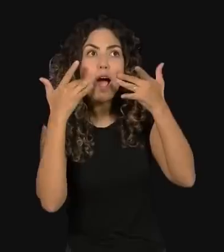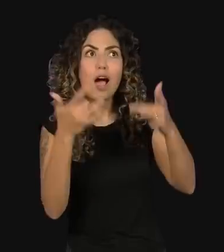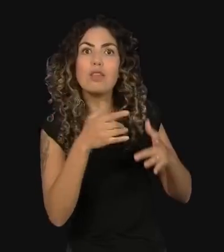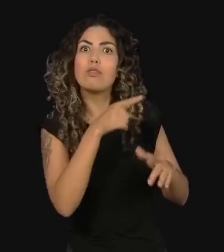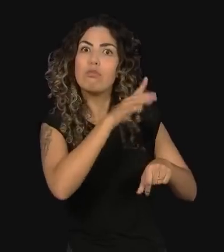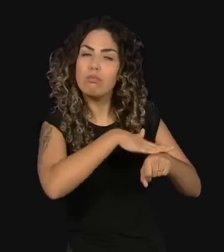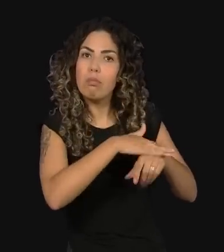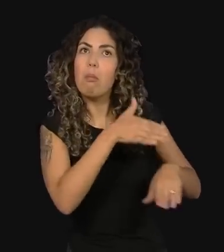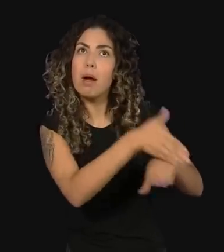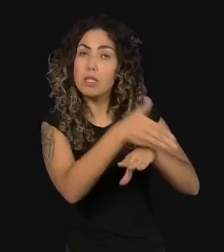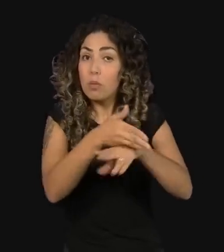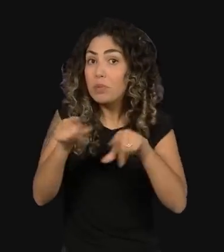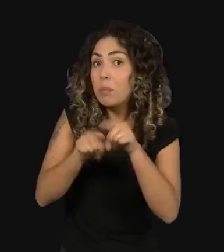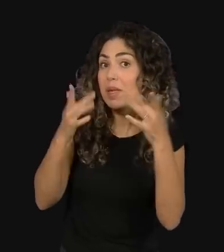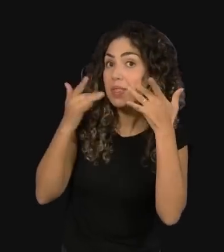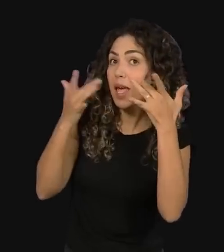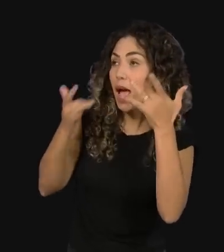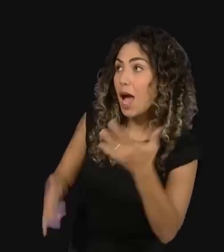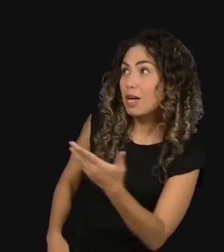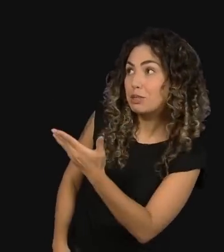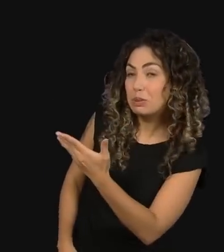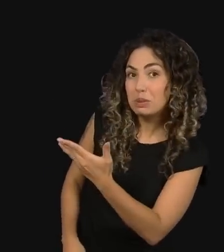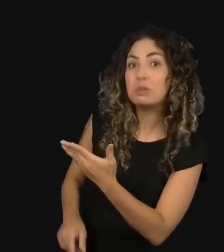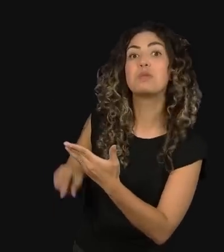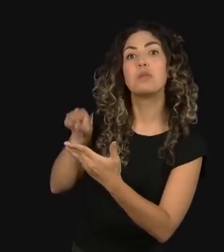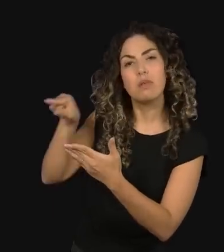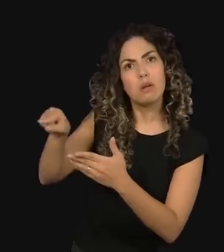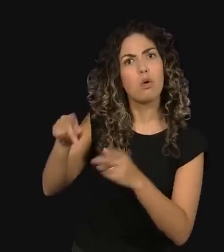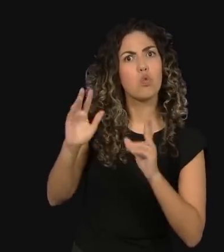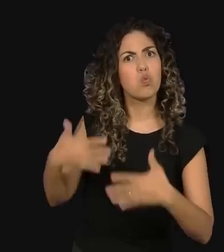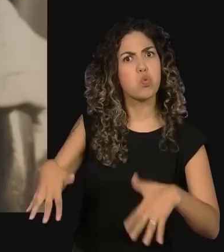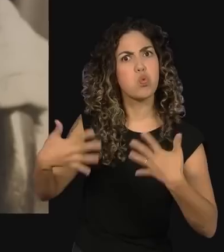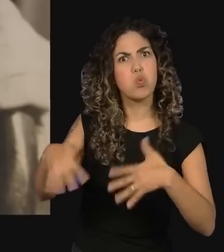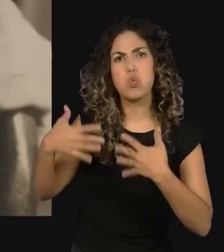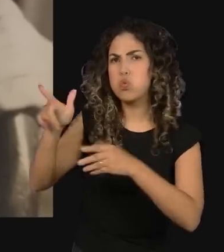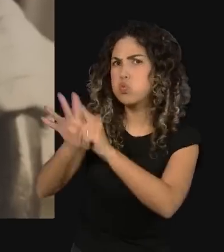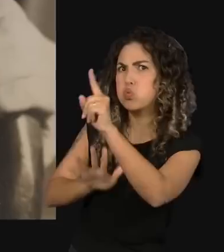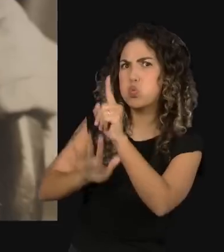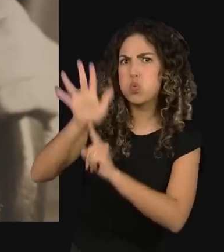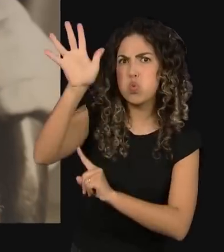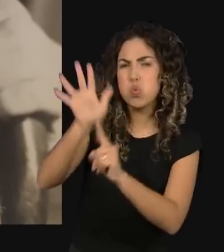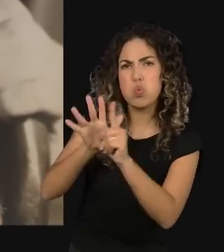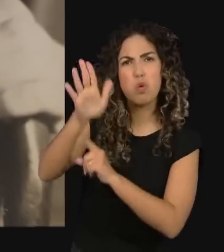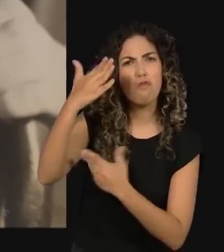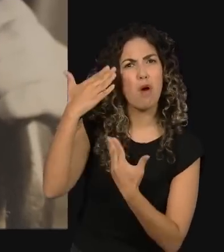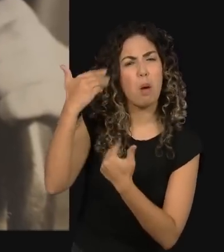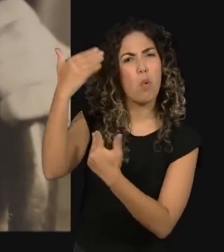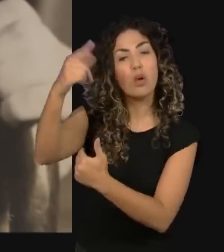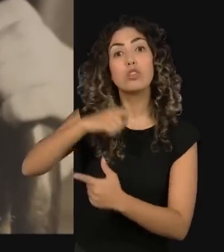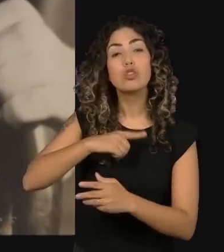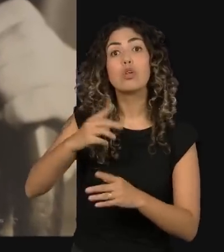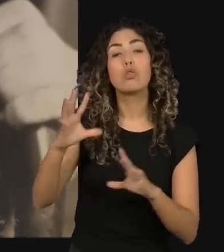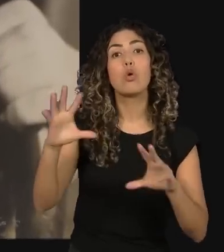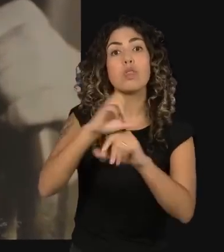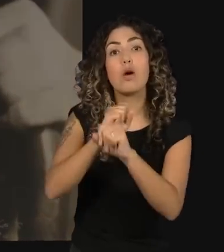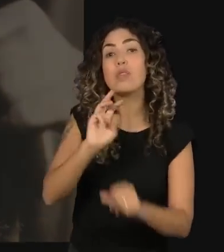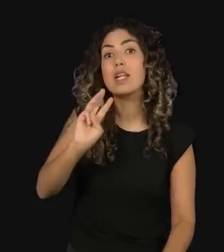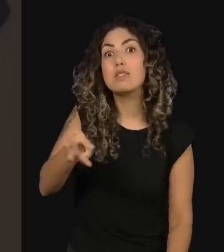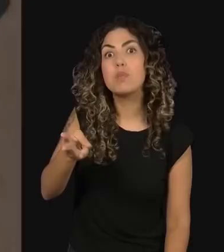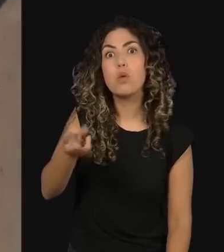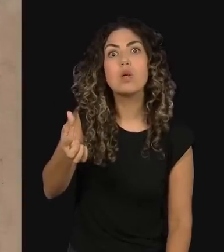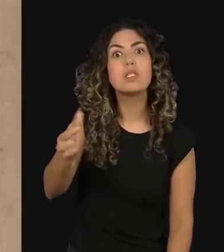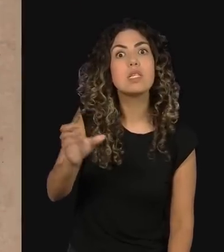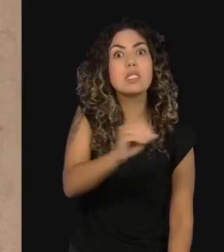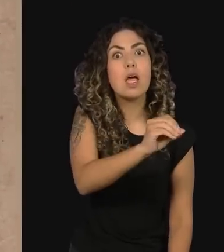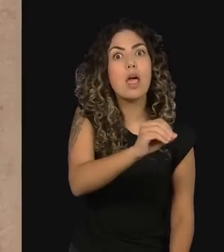A peça Deus lhe pague, de Joraci Camargo, seu maior sucesso, Teve mais de 3.600 representações